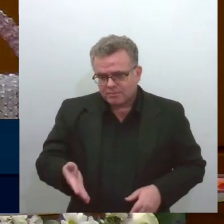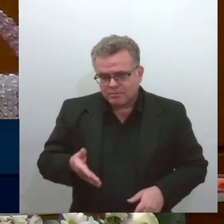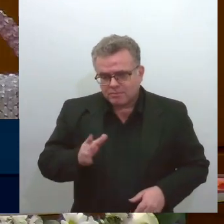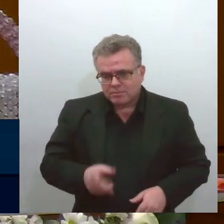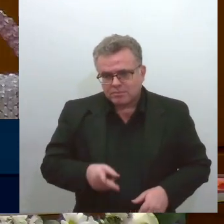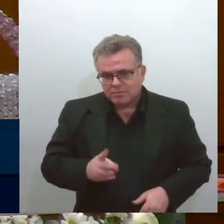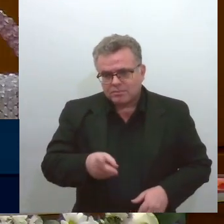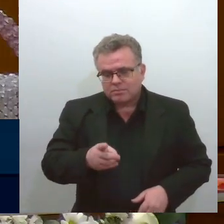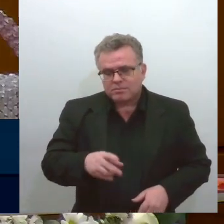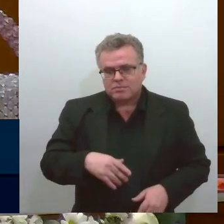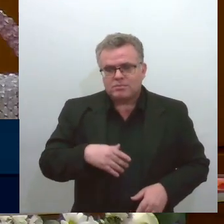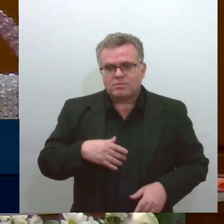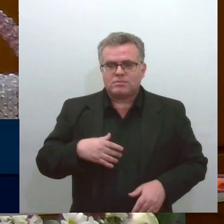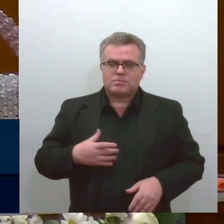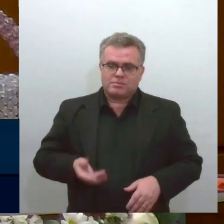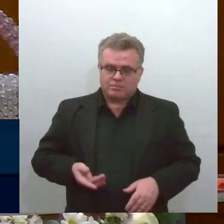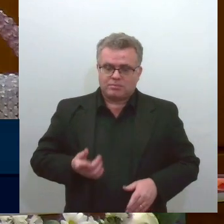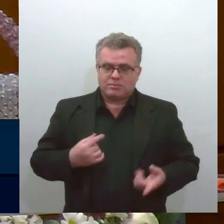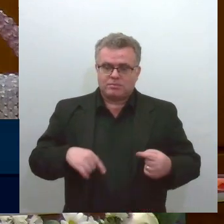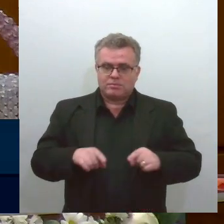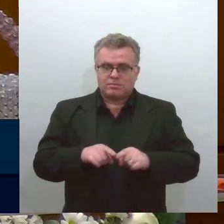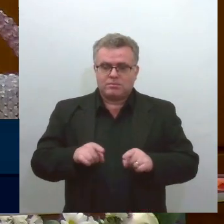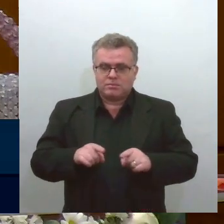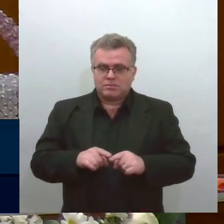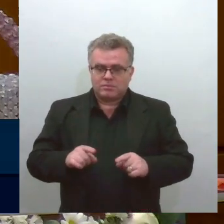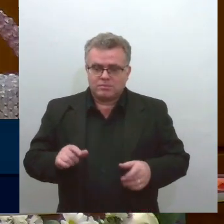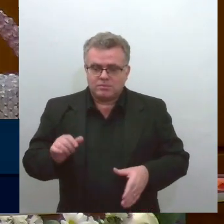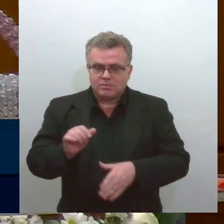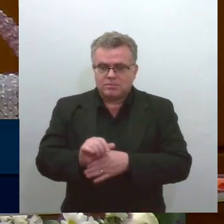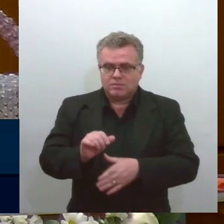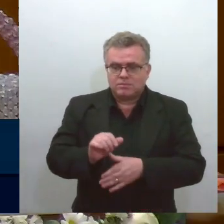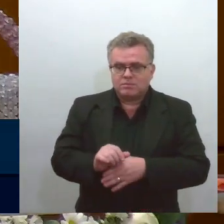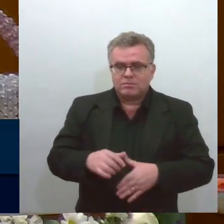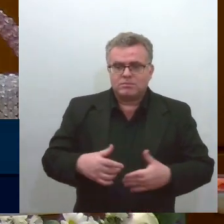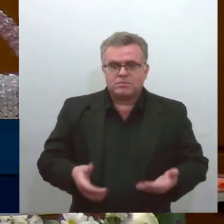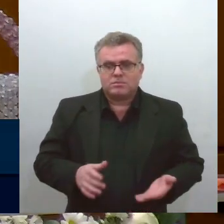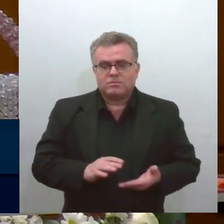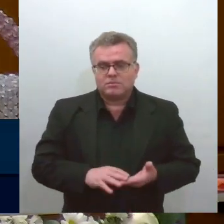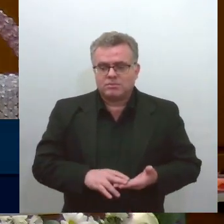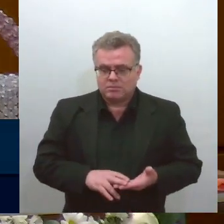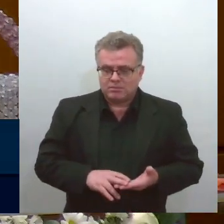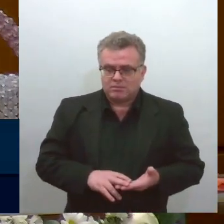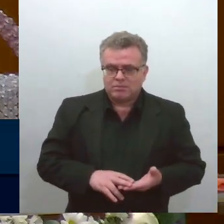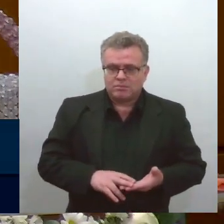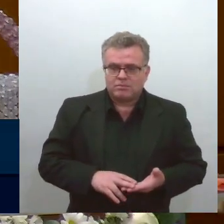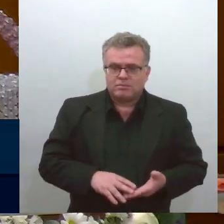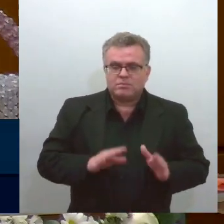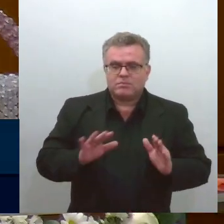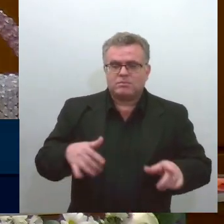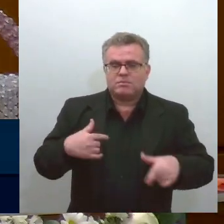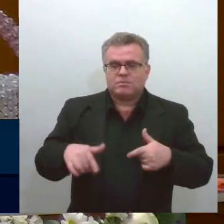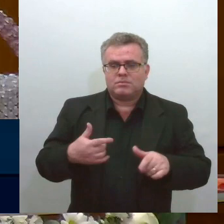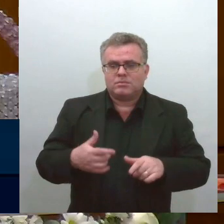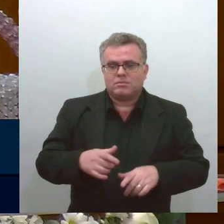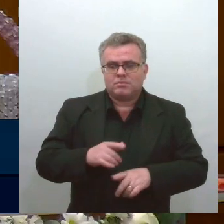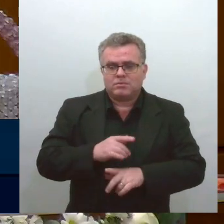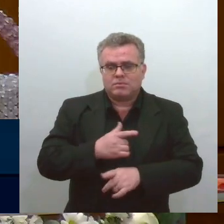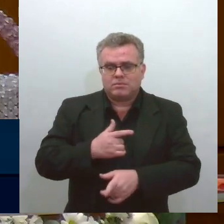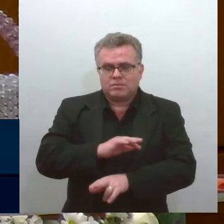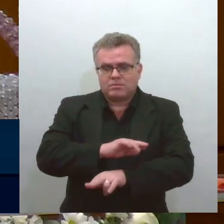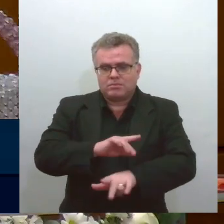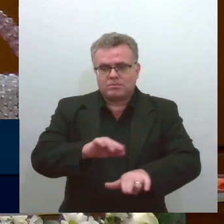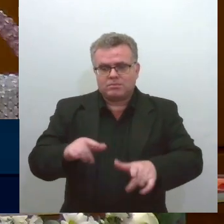é assessor parlamentar, mas também já trabalhou em vários, né, rádios, em jornais, né,